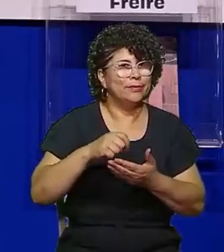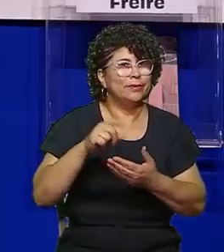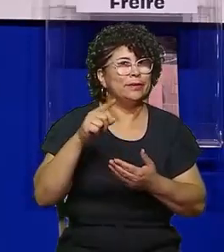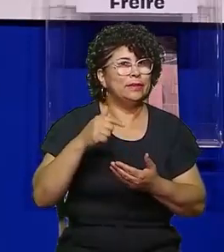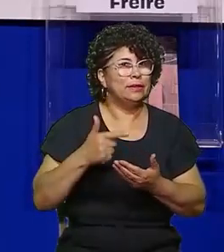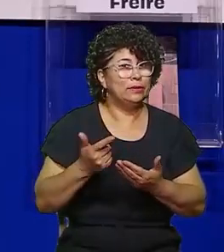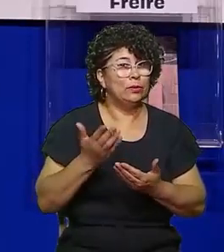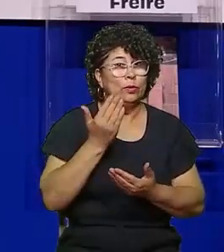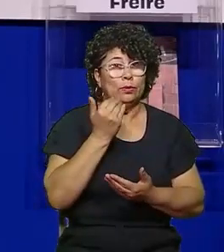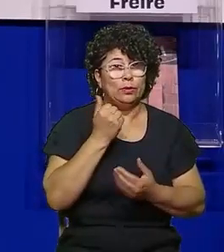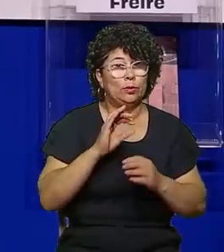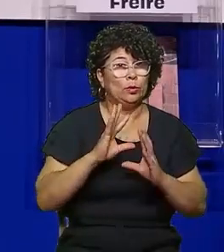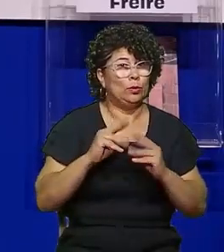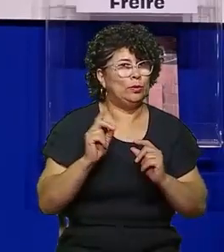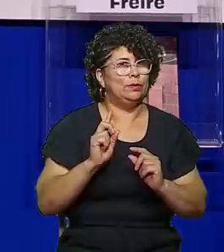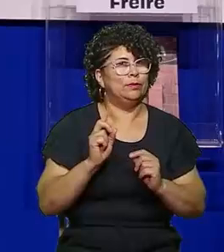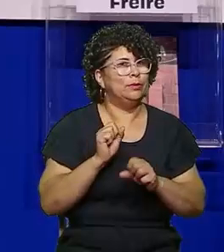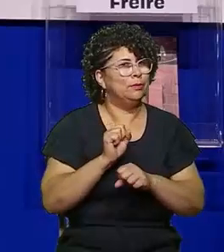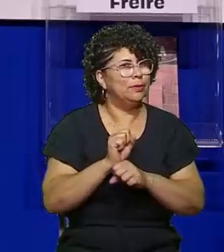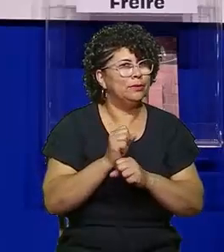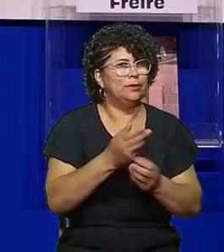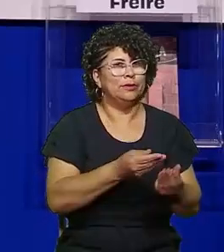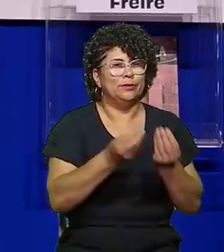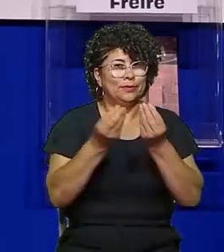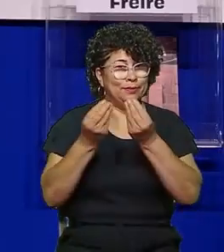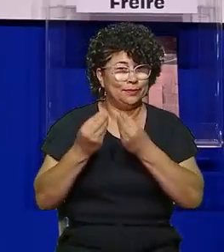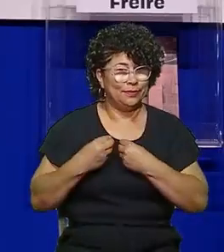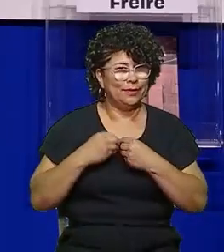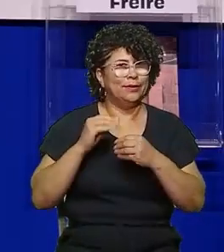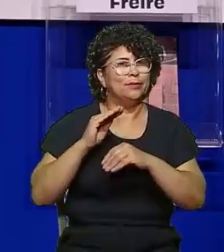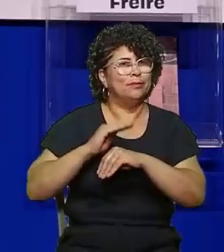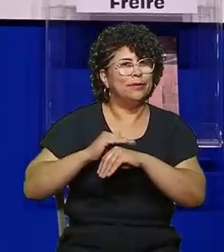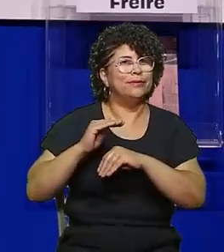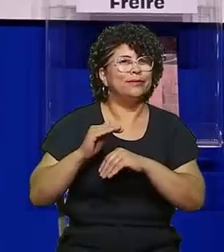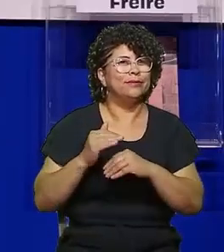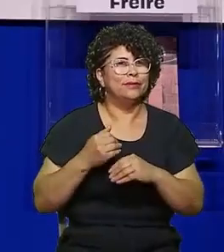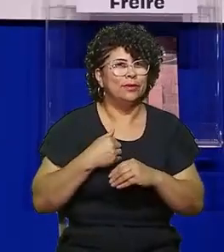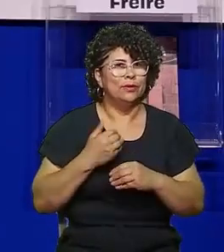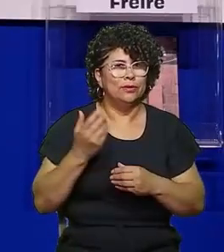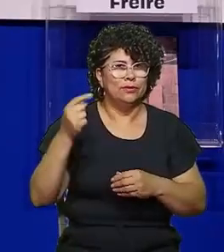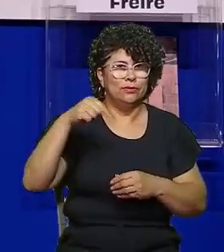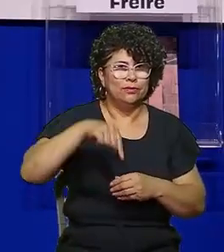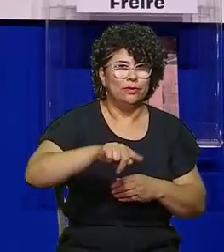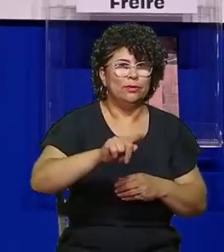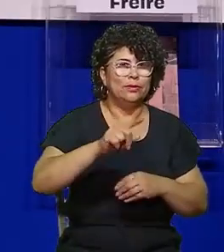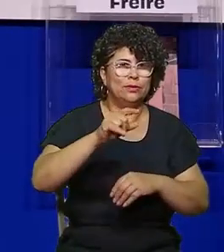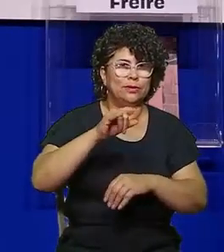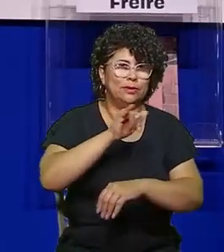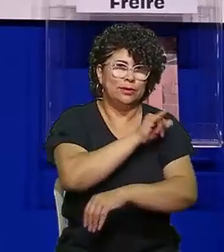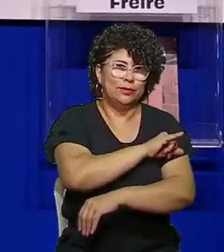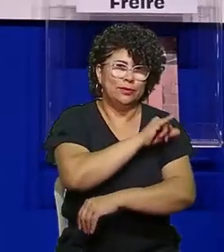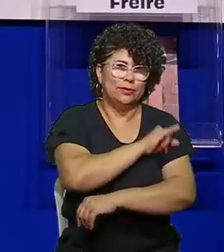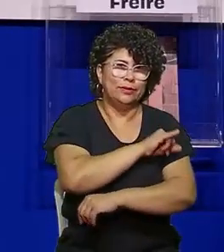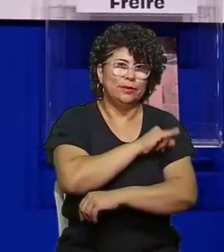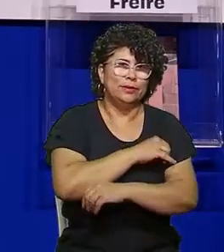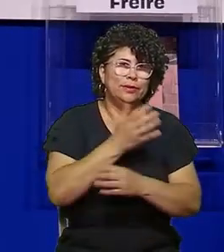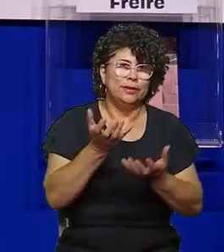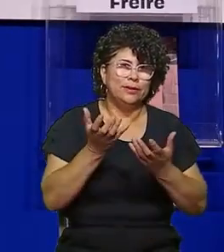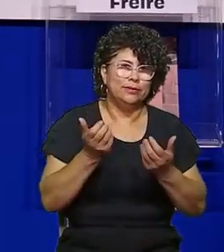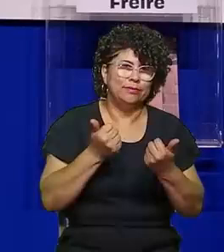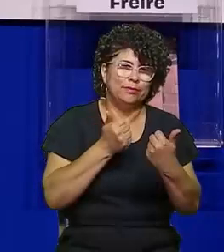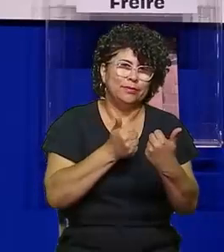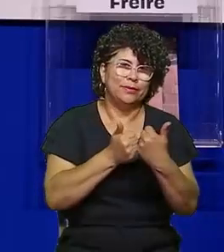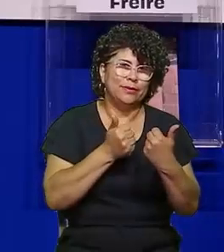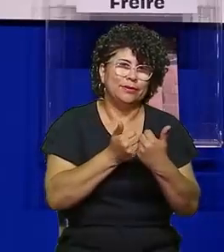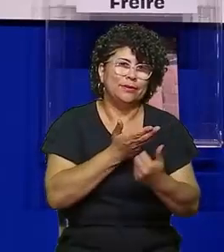no fim. E quando eu fui ao Rio de Janeiro e quis me aproximar de Carlos Drummond de